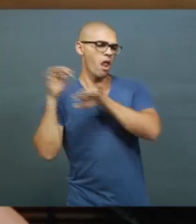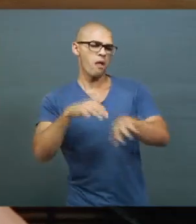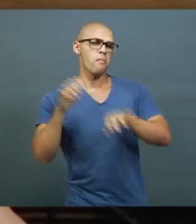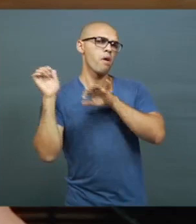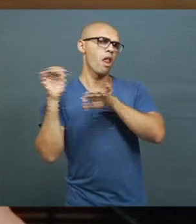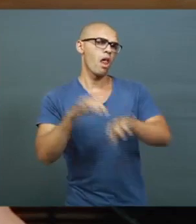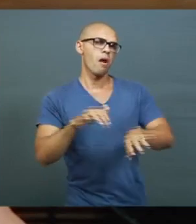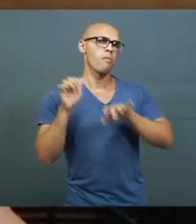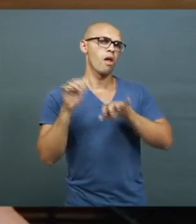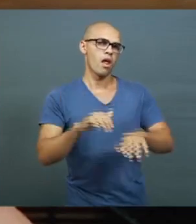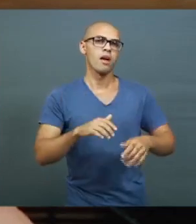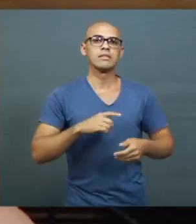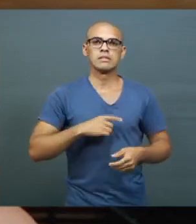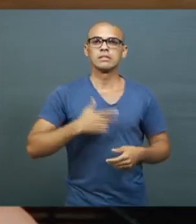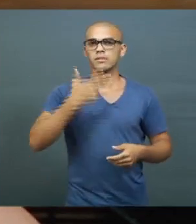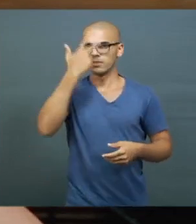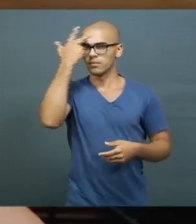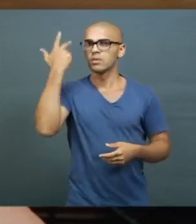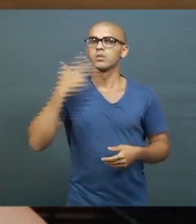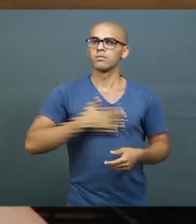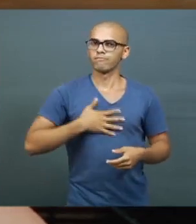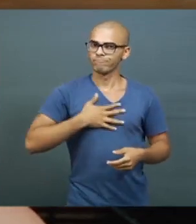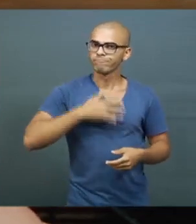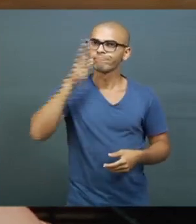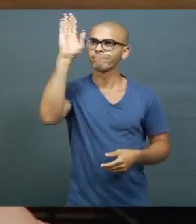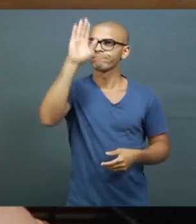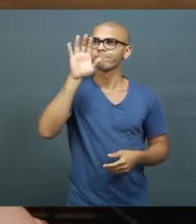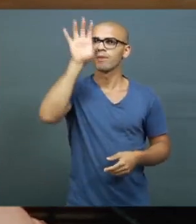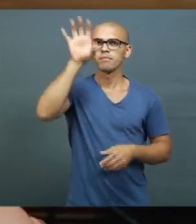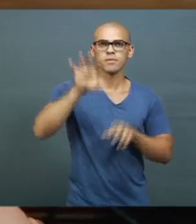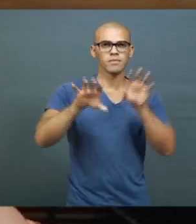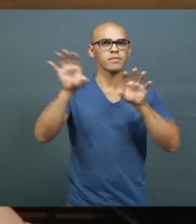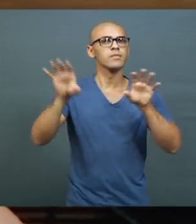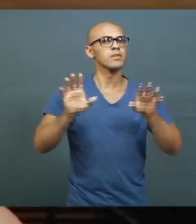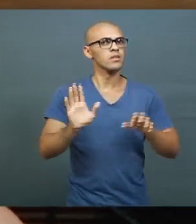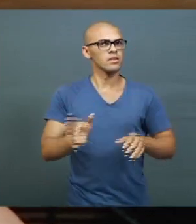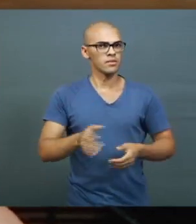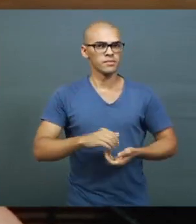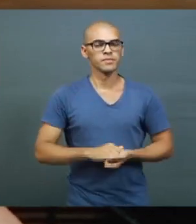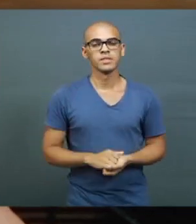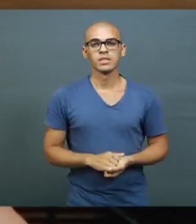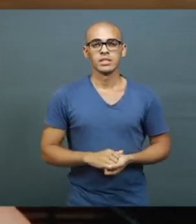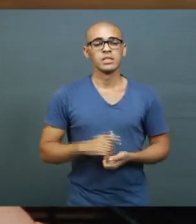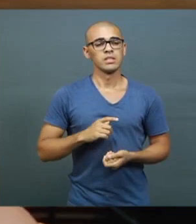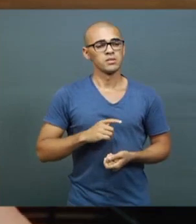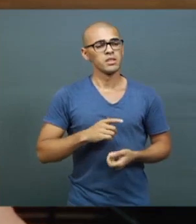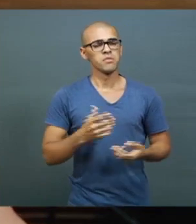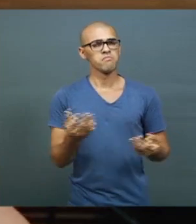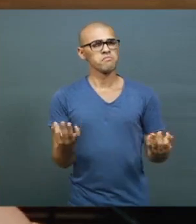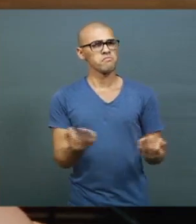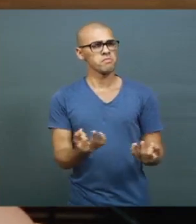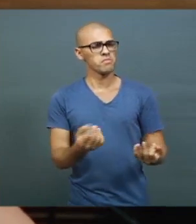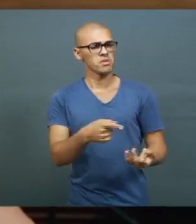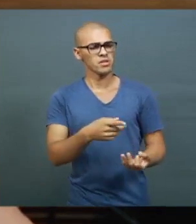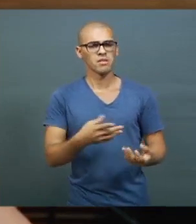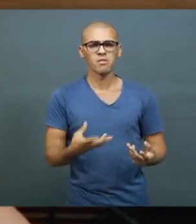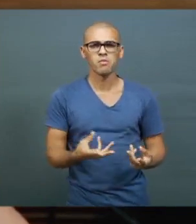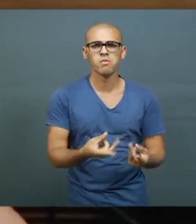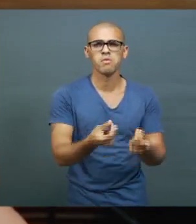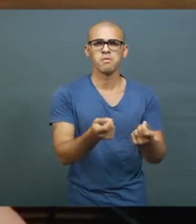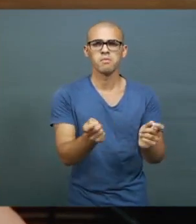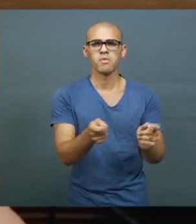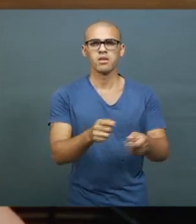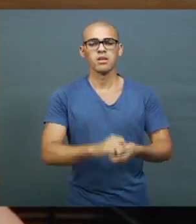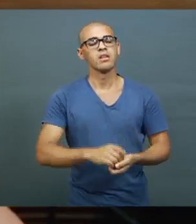a oportunidade de ter um espaço amplo, com qualificações para receber grandes espetáculos, abriu-se